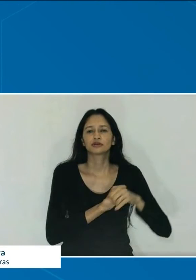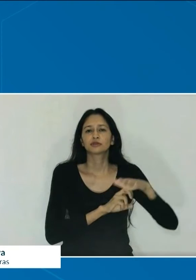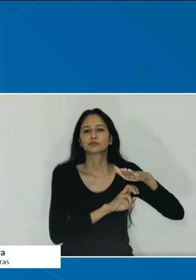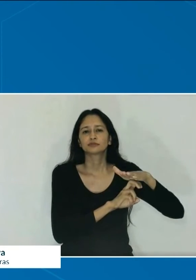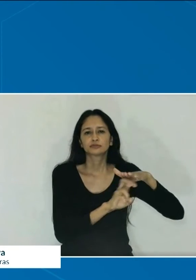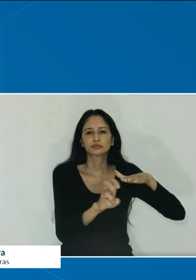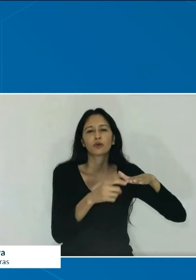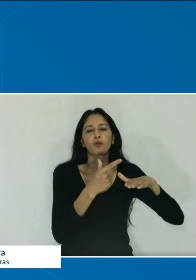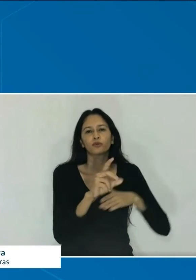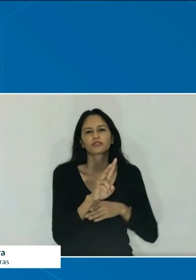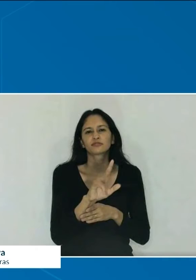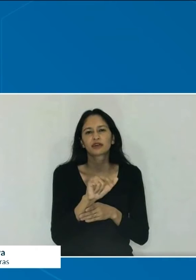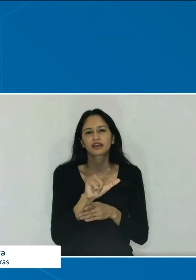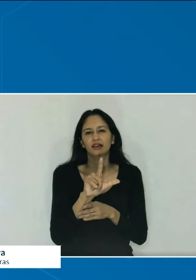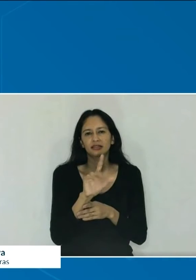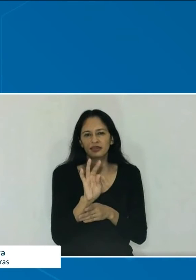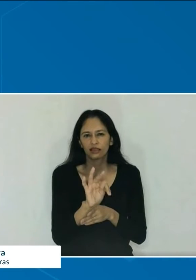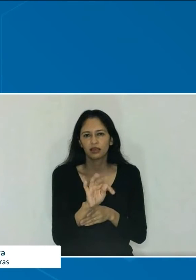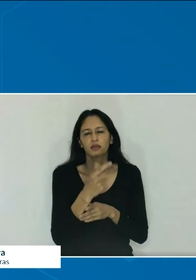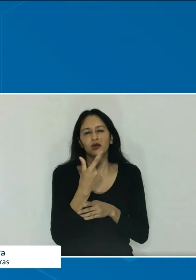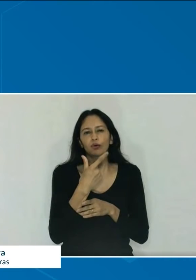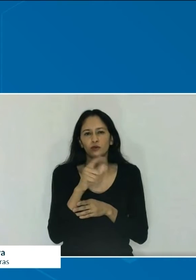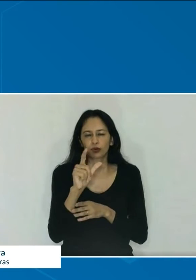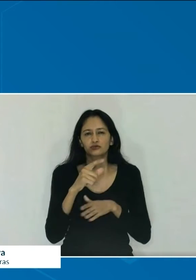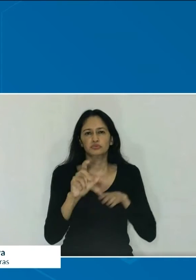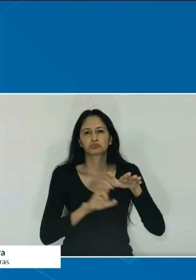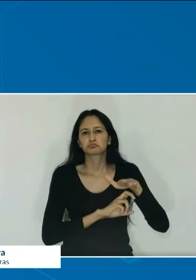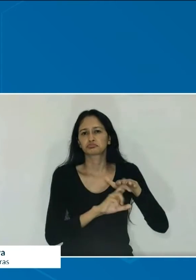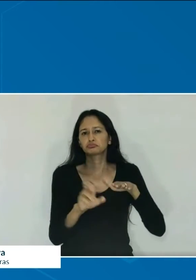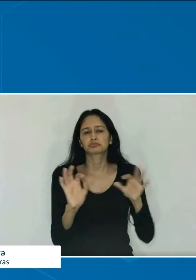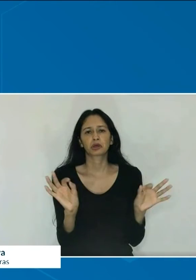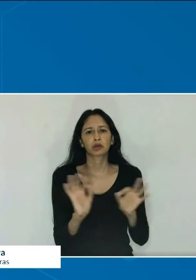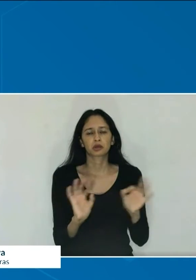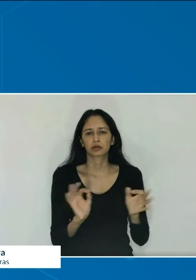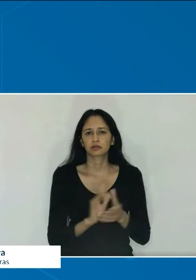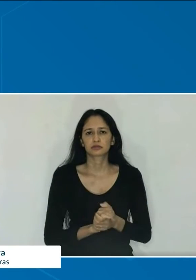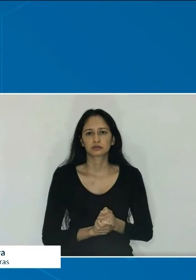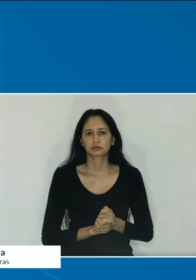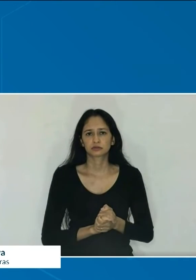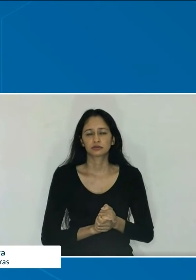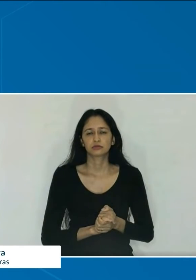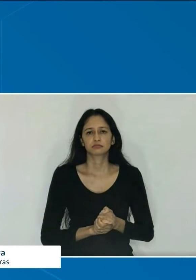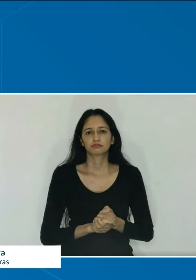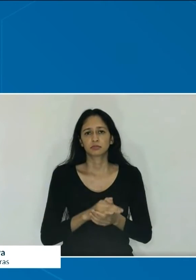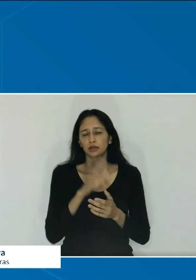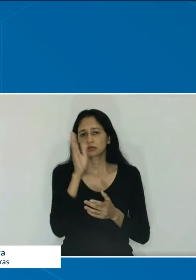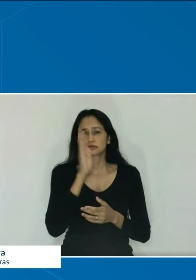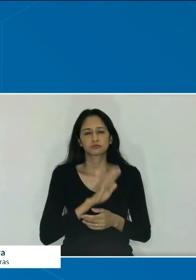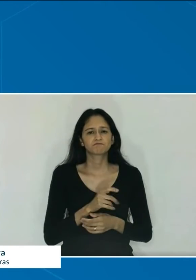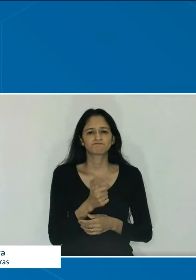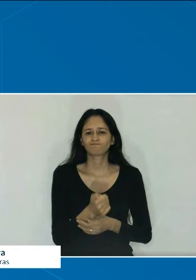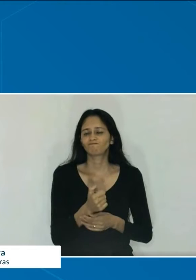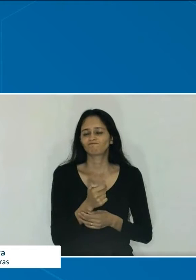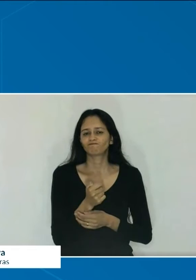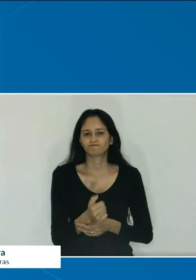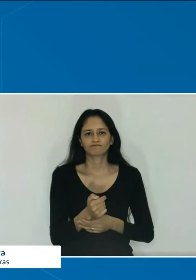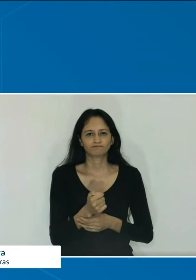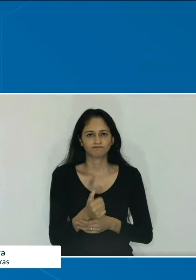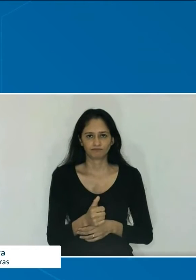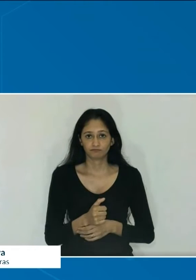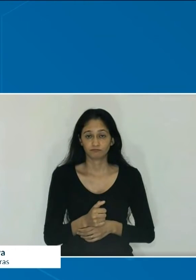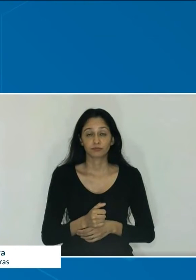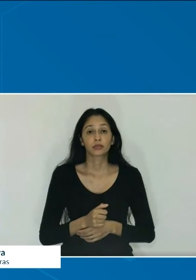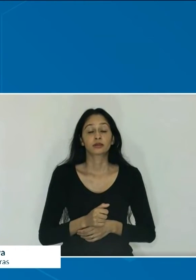ou outros, né, que é veículo leve sobre trilho. Uhum. Então não tivemos outros investimentos no país, muito pouco. As